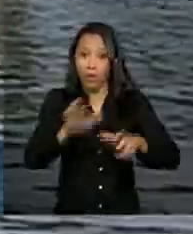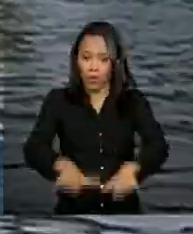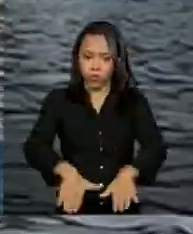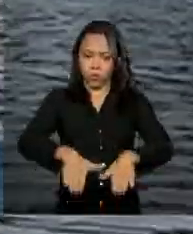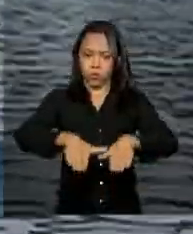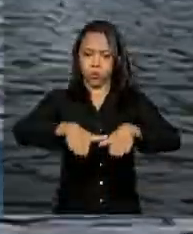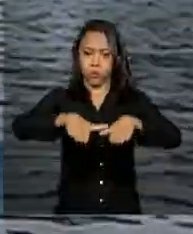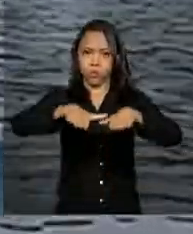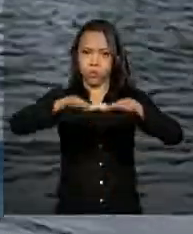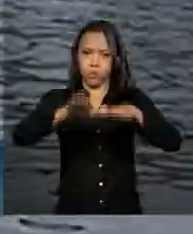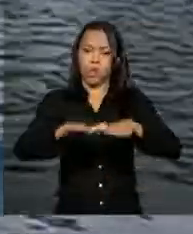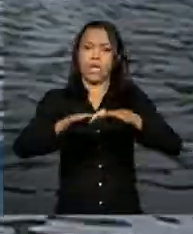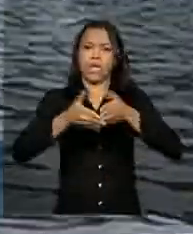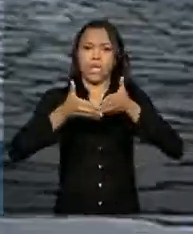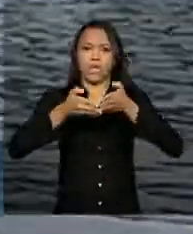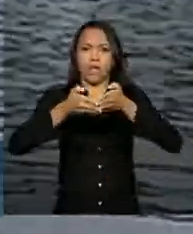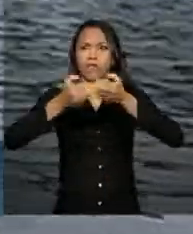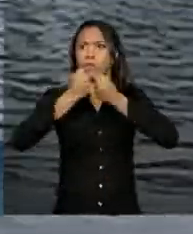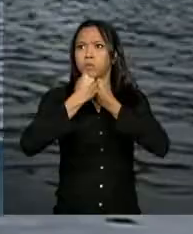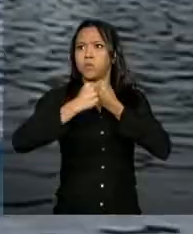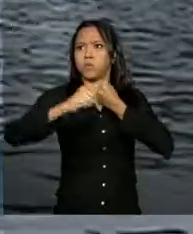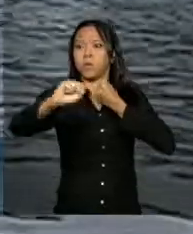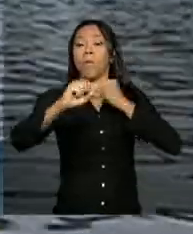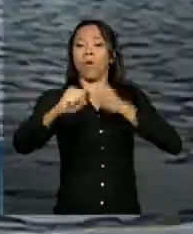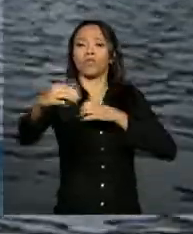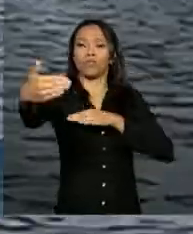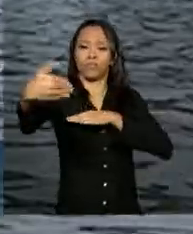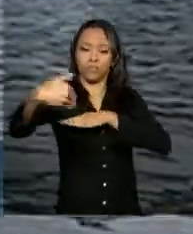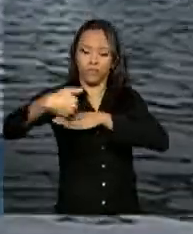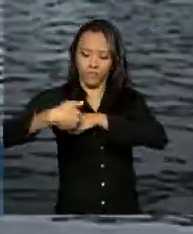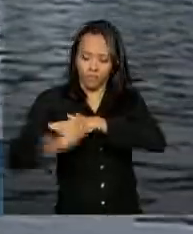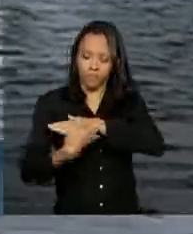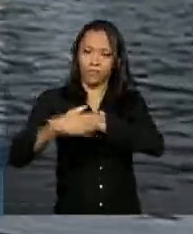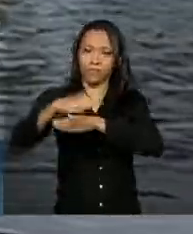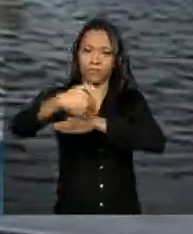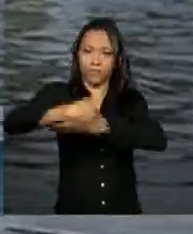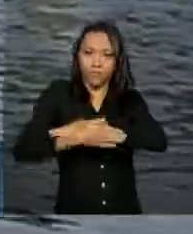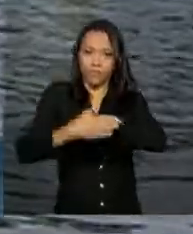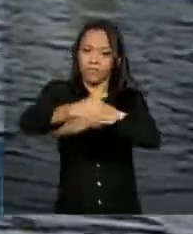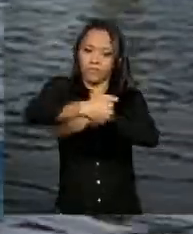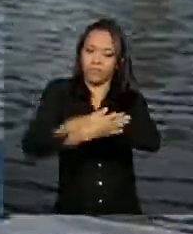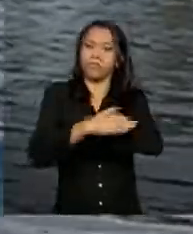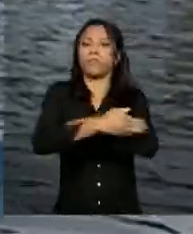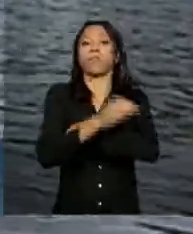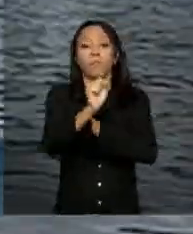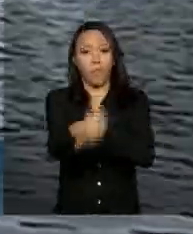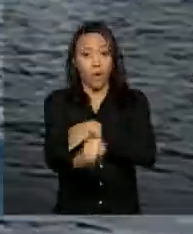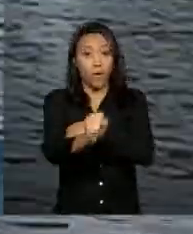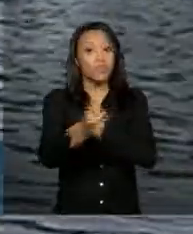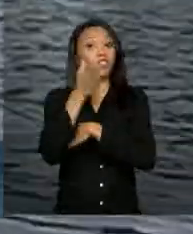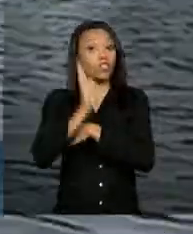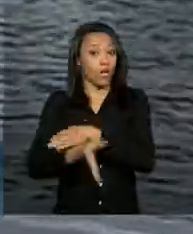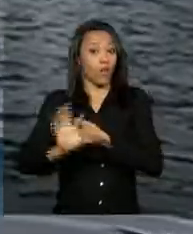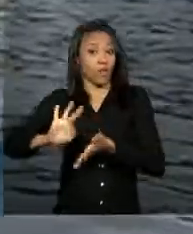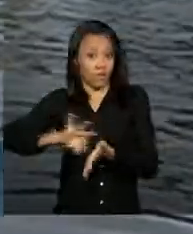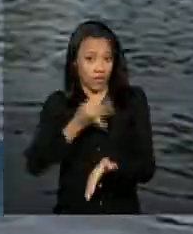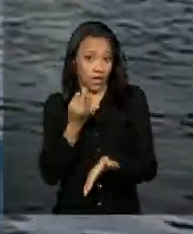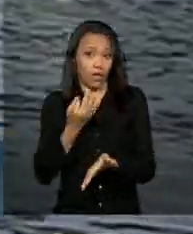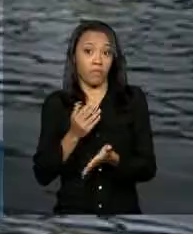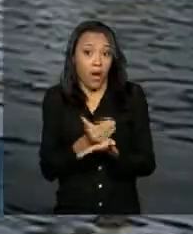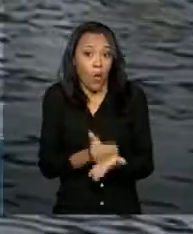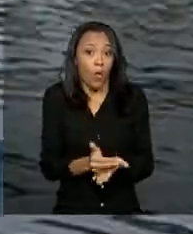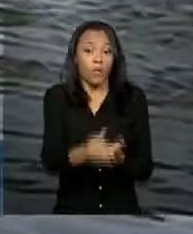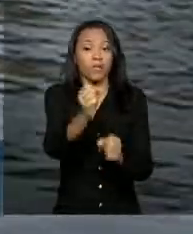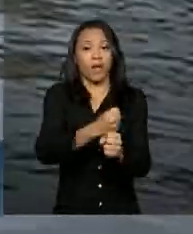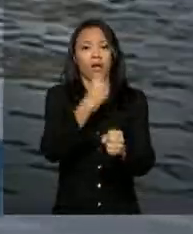navios maiores mais pesados possam atracar a ordem de serviço destas obras de dragagem já foi assinada foi assinada em